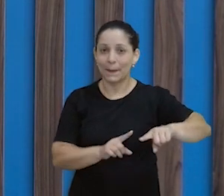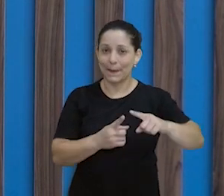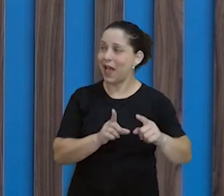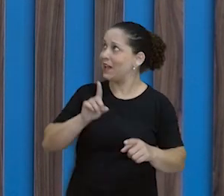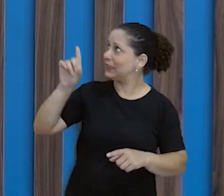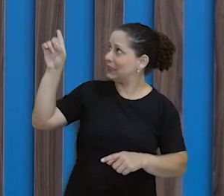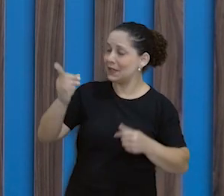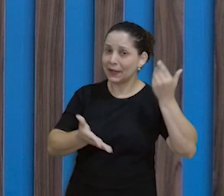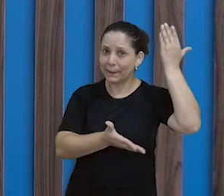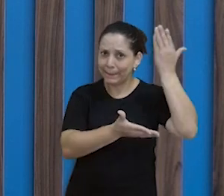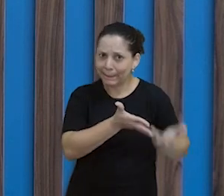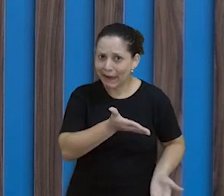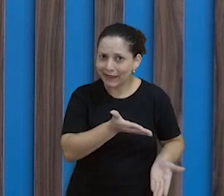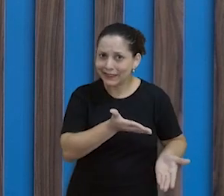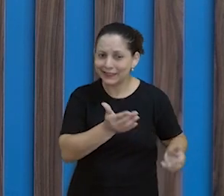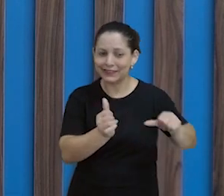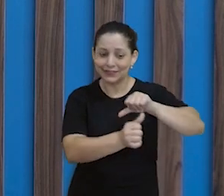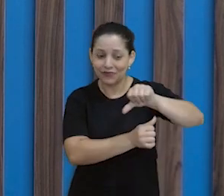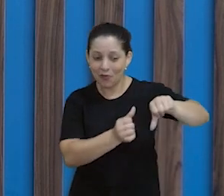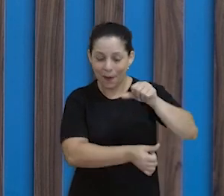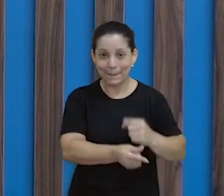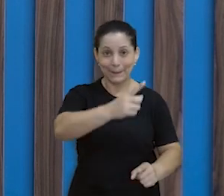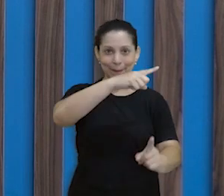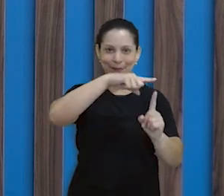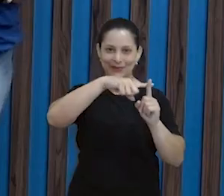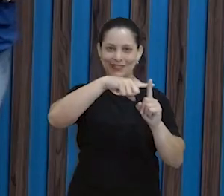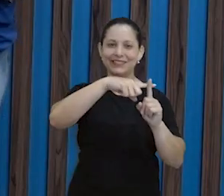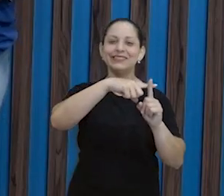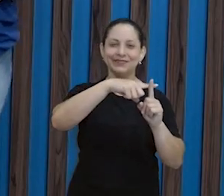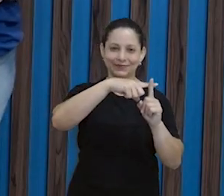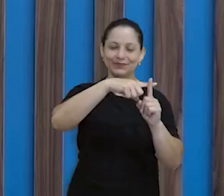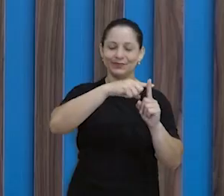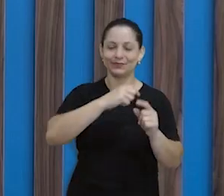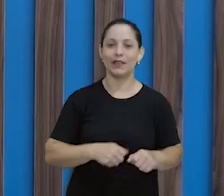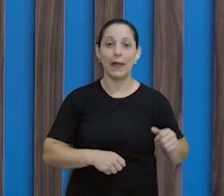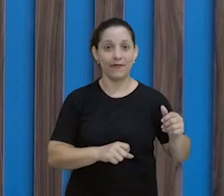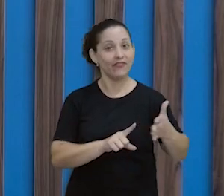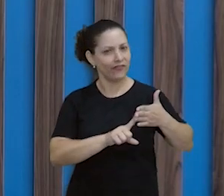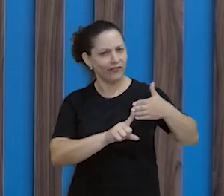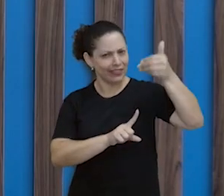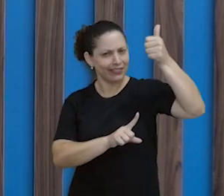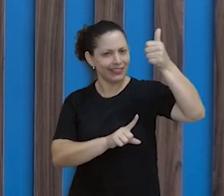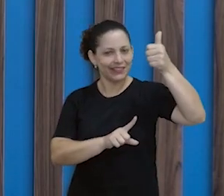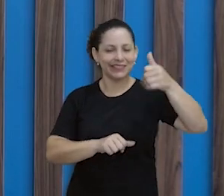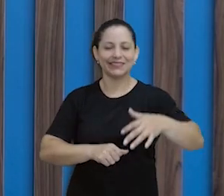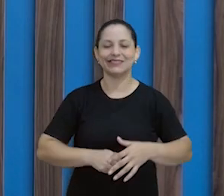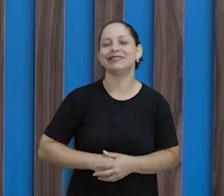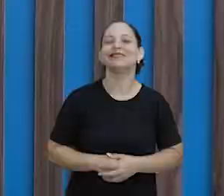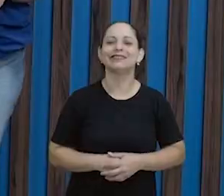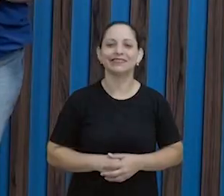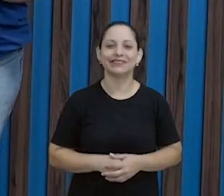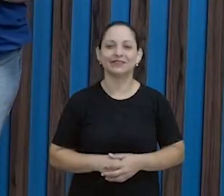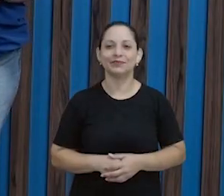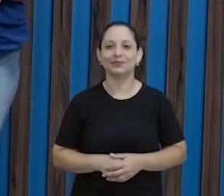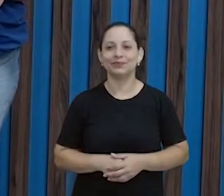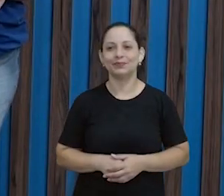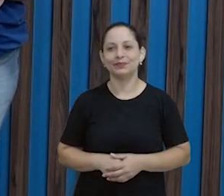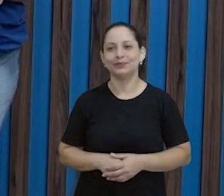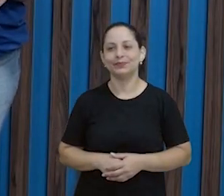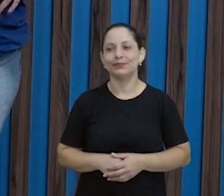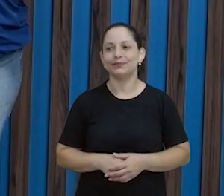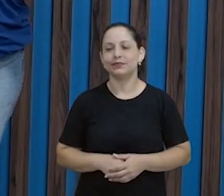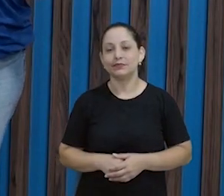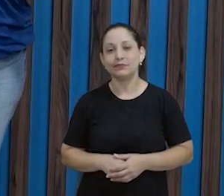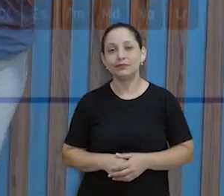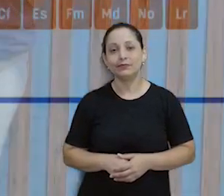perdem para ficar eletricamente positivo. Positivo, exatamente. Então tem mais vantagens, Tem além mais de perder, vantagem. né? Pois é, prof. E